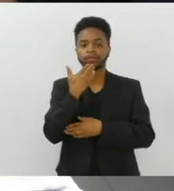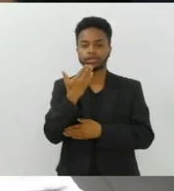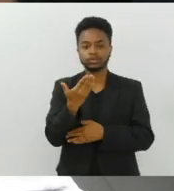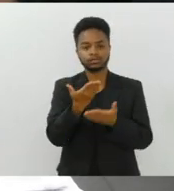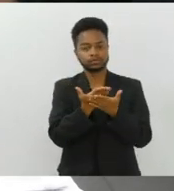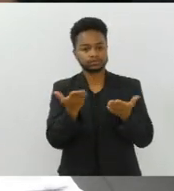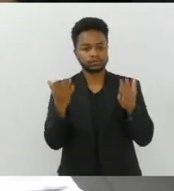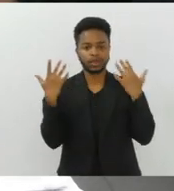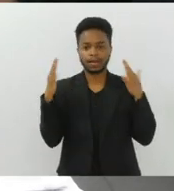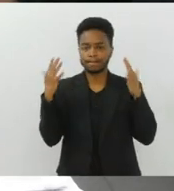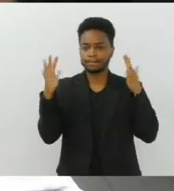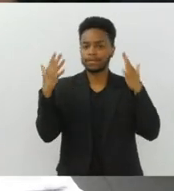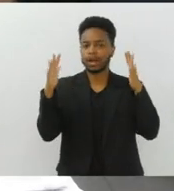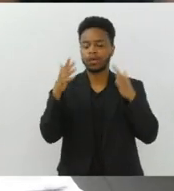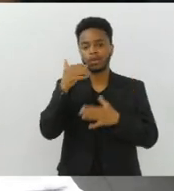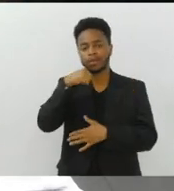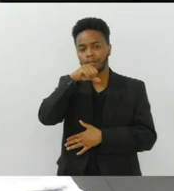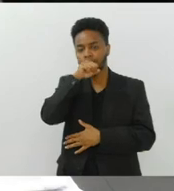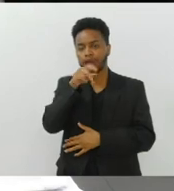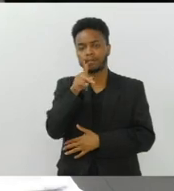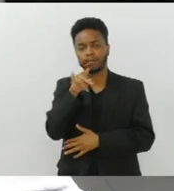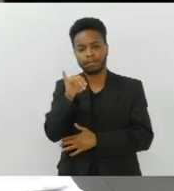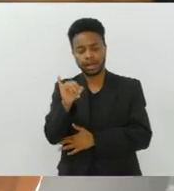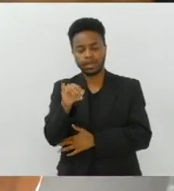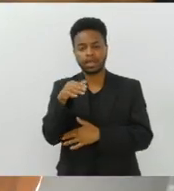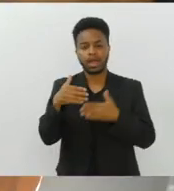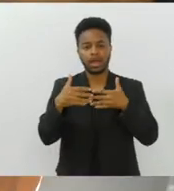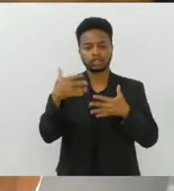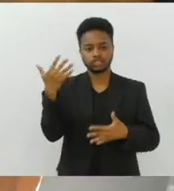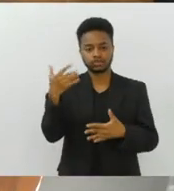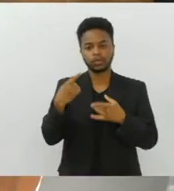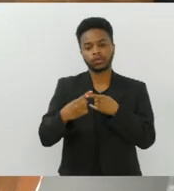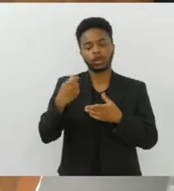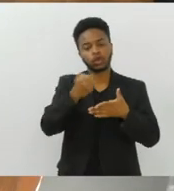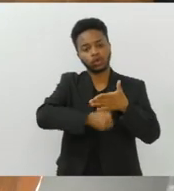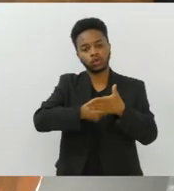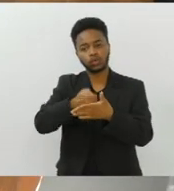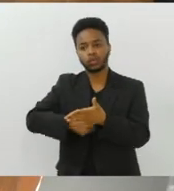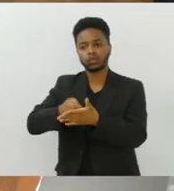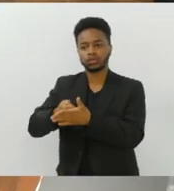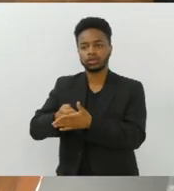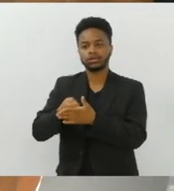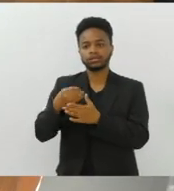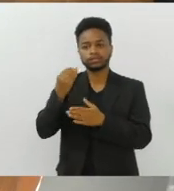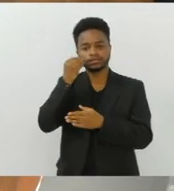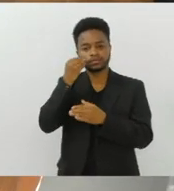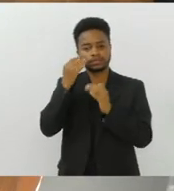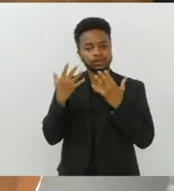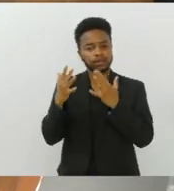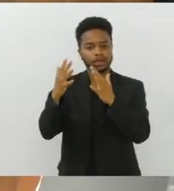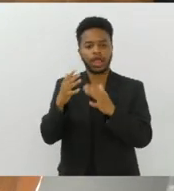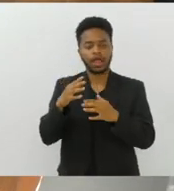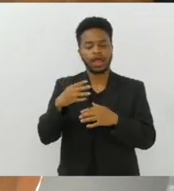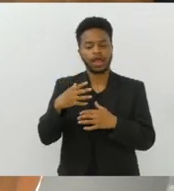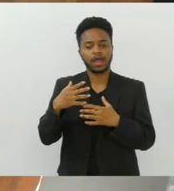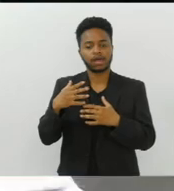senhoras uma salva de palmas para essas mães e pais atípicos que estão lutando pela vida dos seus filhos. Muito